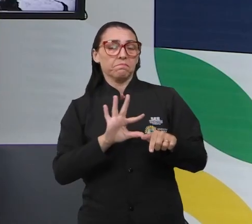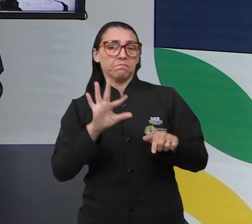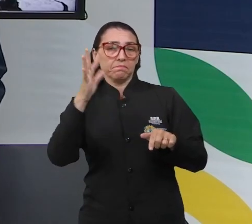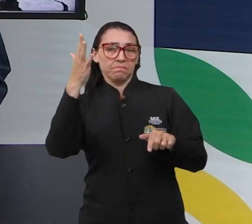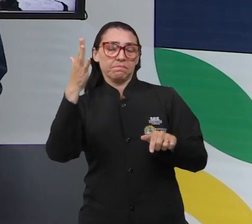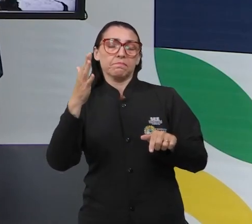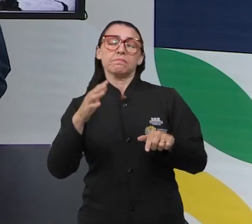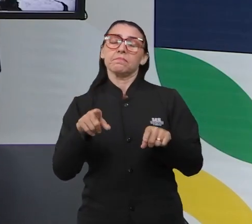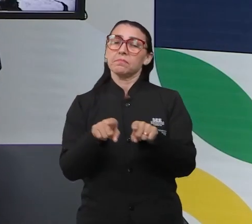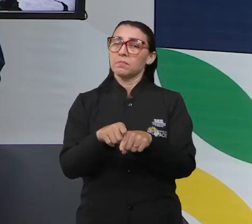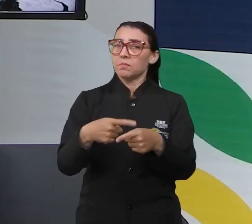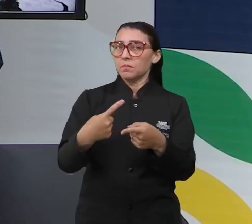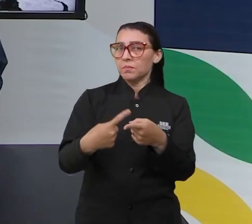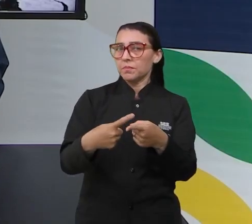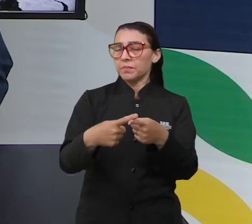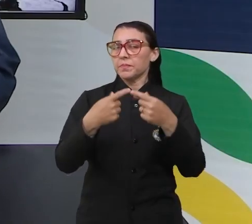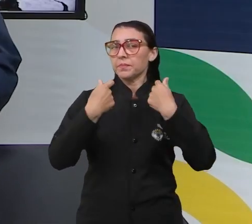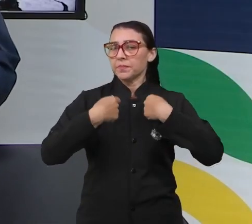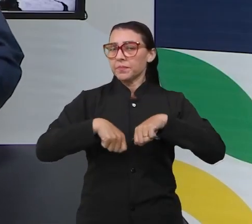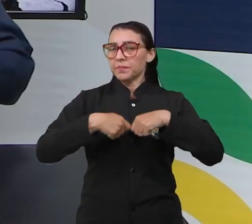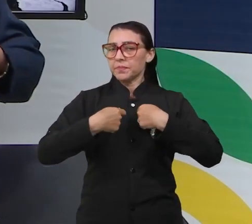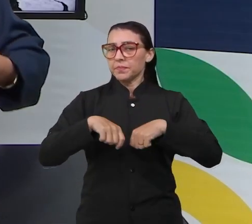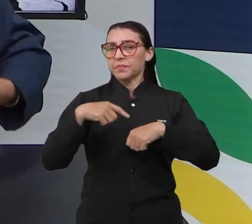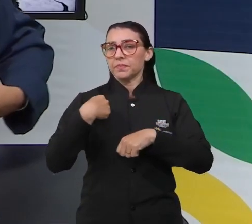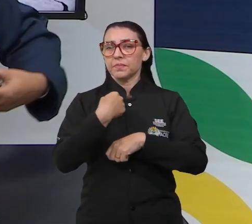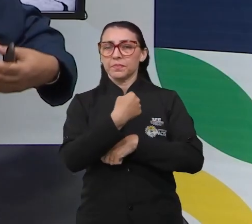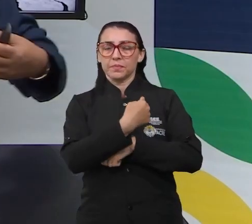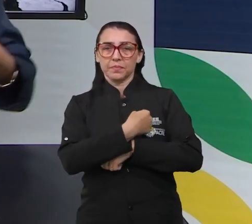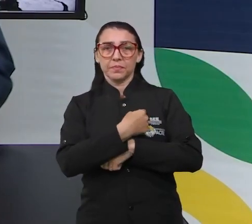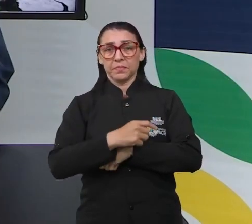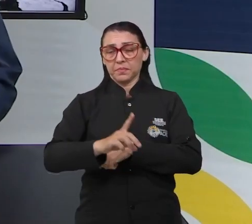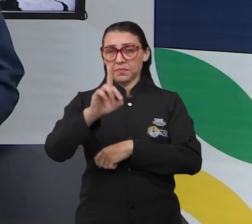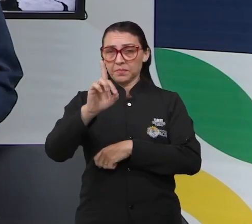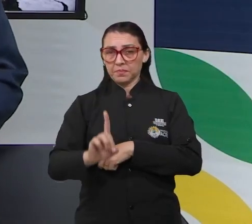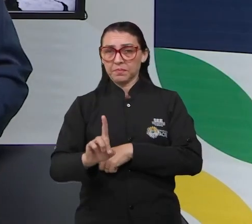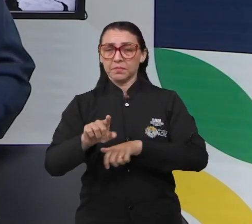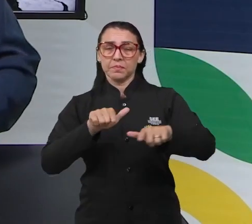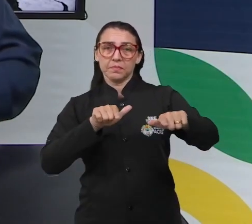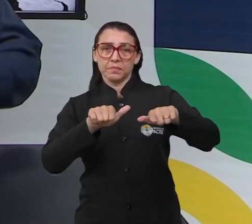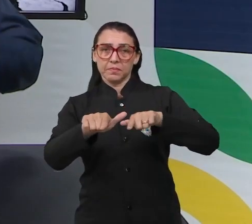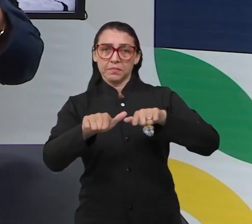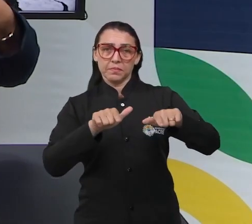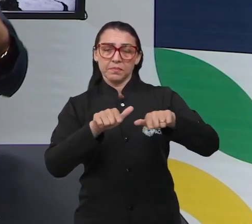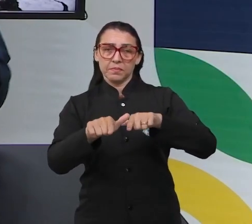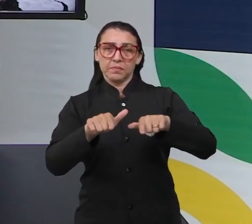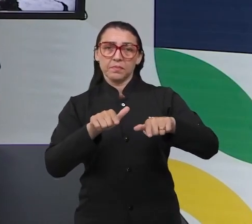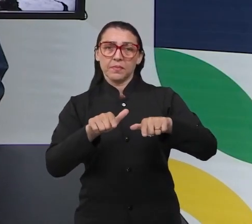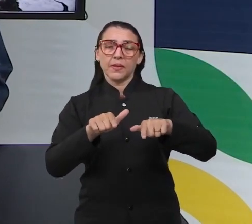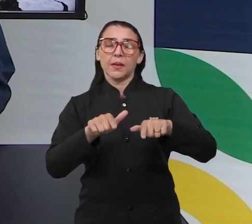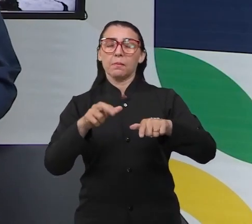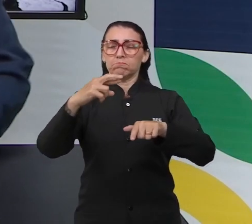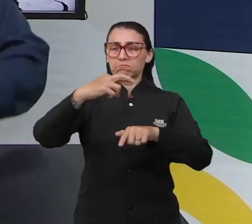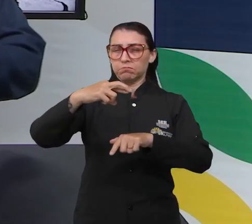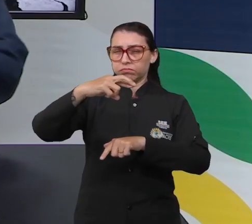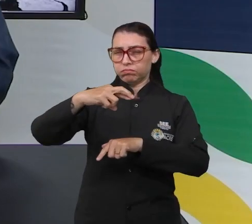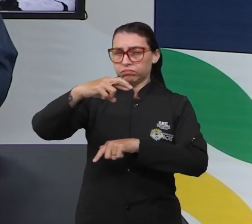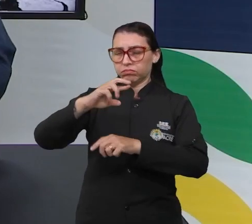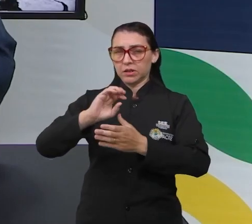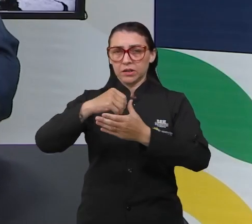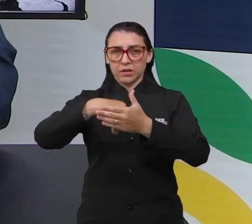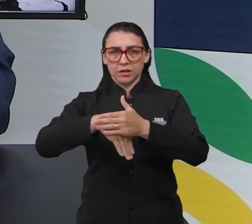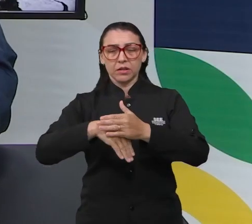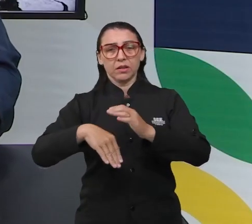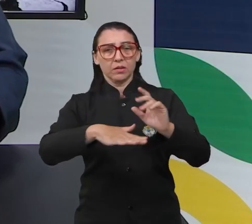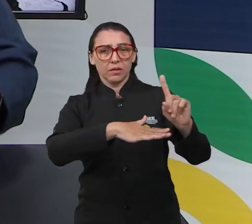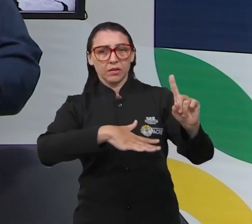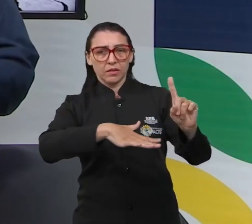mais além, porque a gente precisa de direitos trabalhistas que sejam mais fiscalizados dentro da